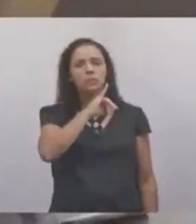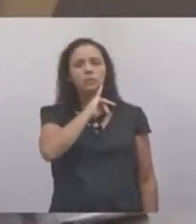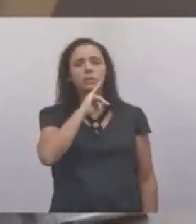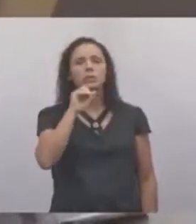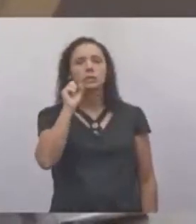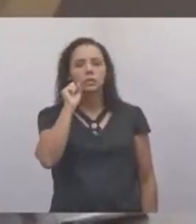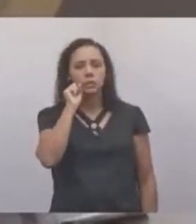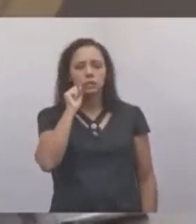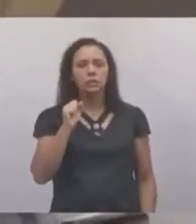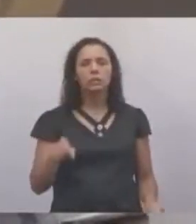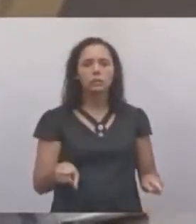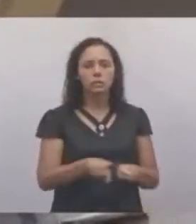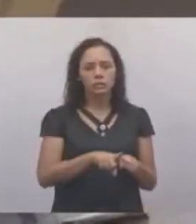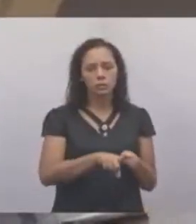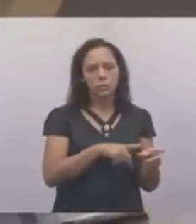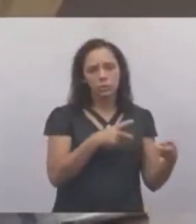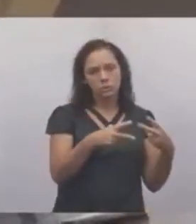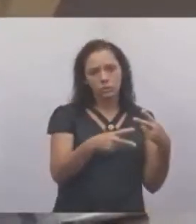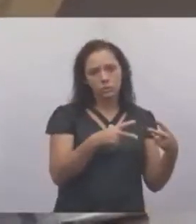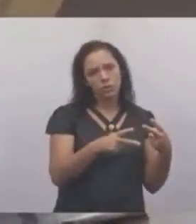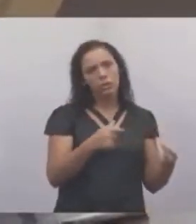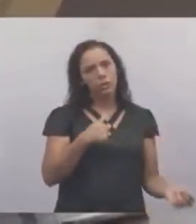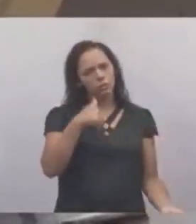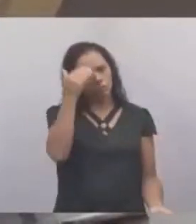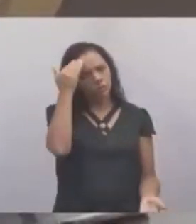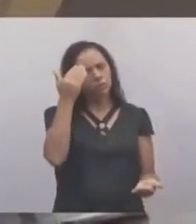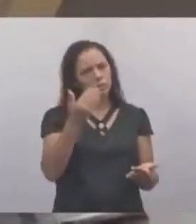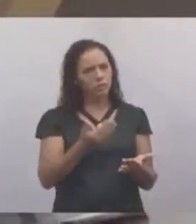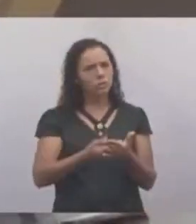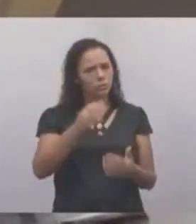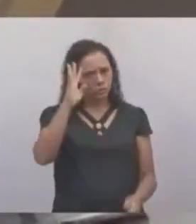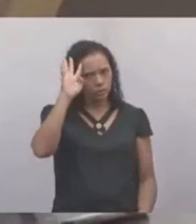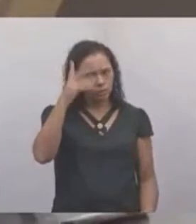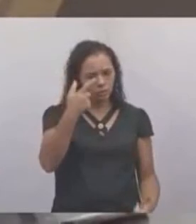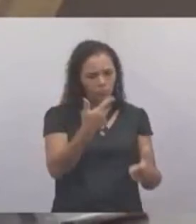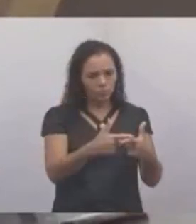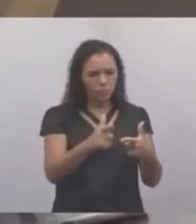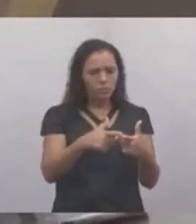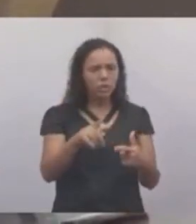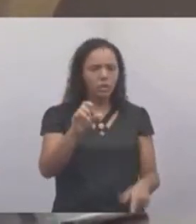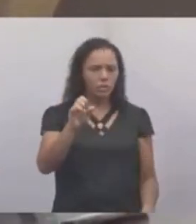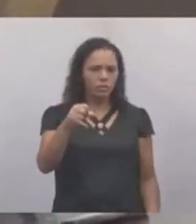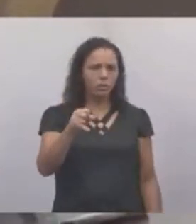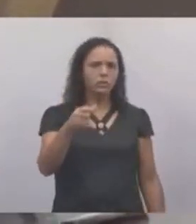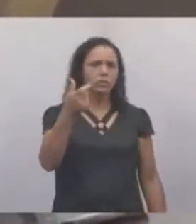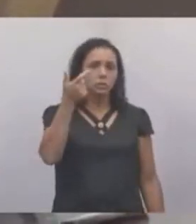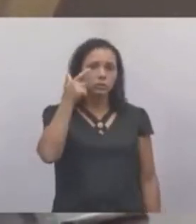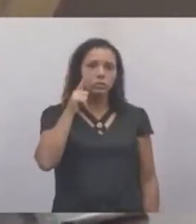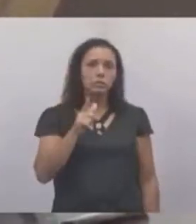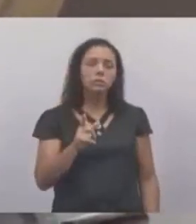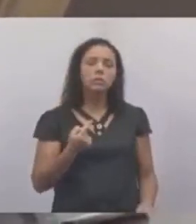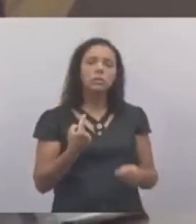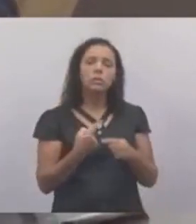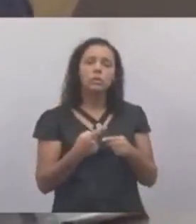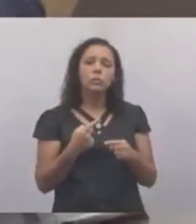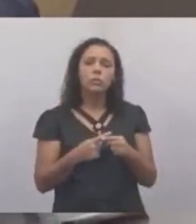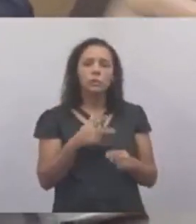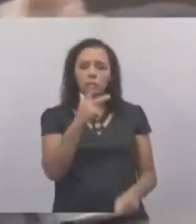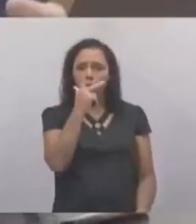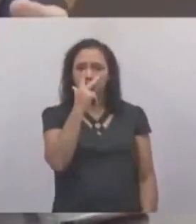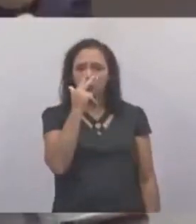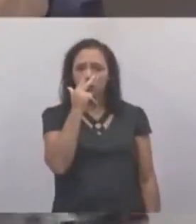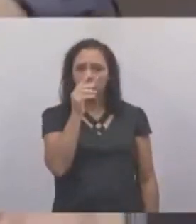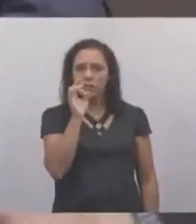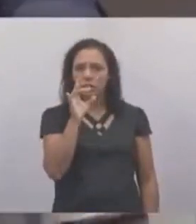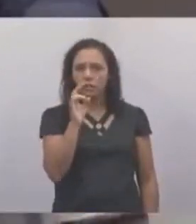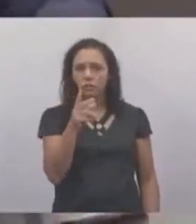Anderson tomará as devidas ações e providências para resolver esse problema, porque parece que a perturbação do sossego